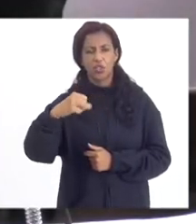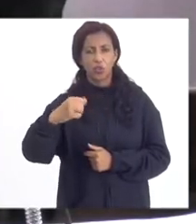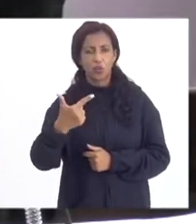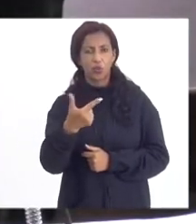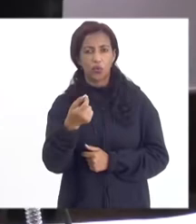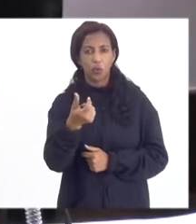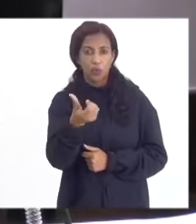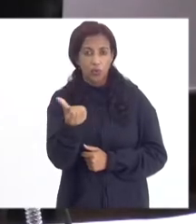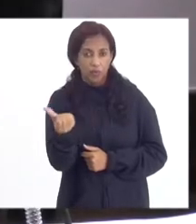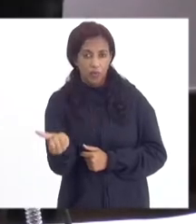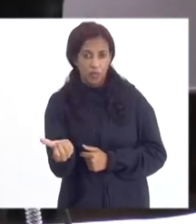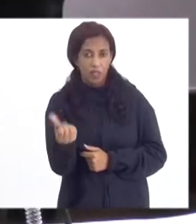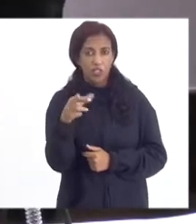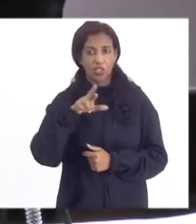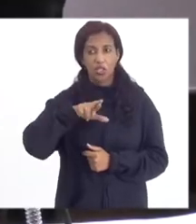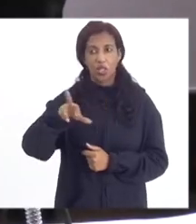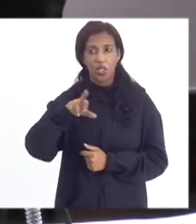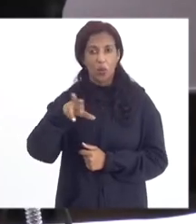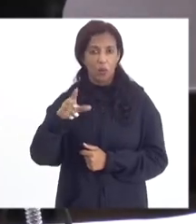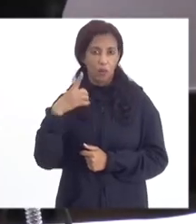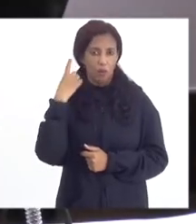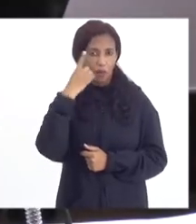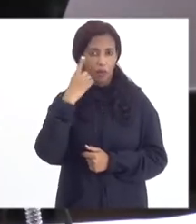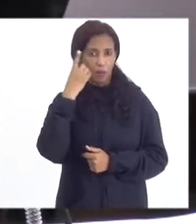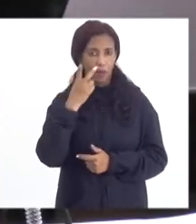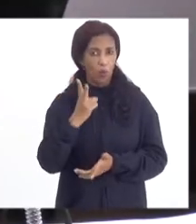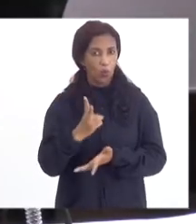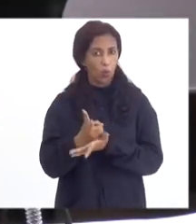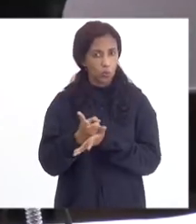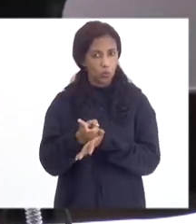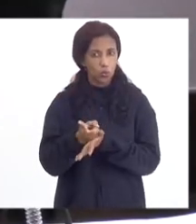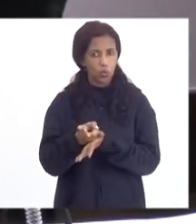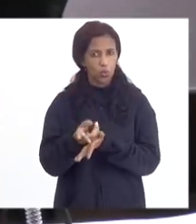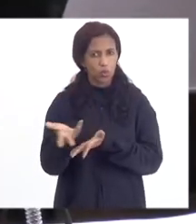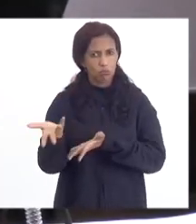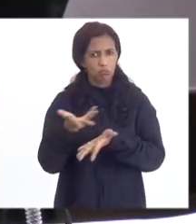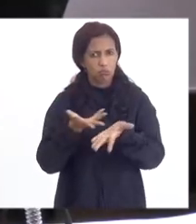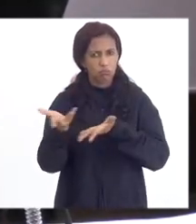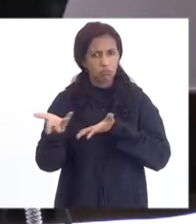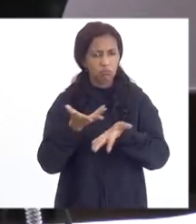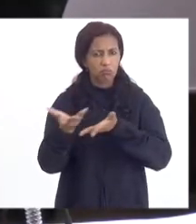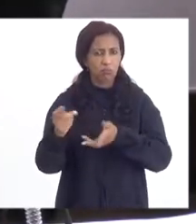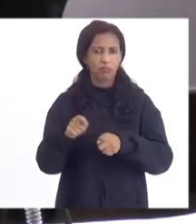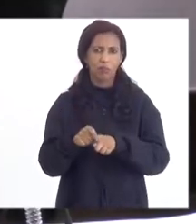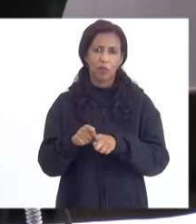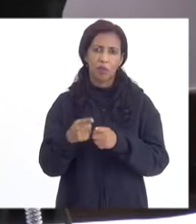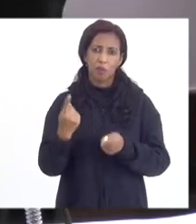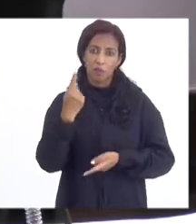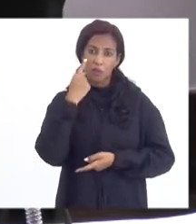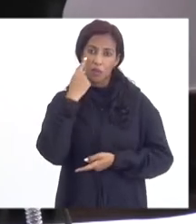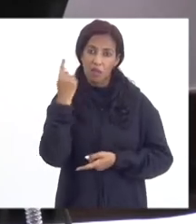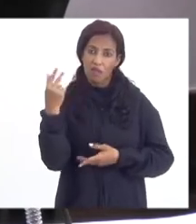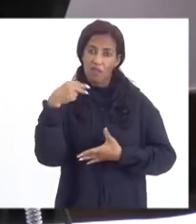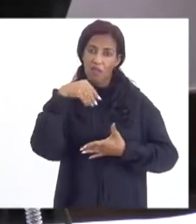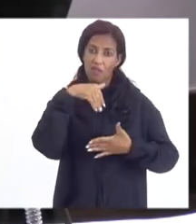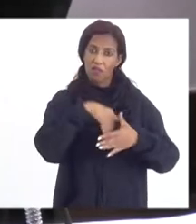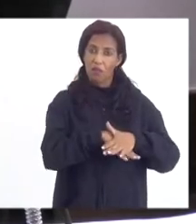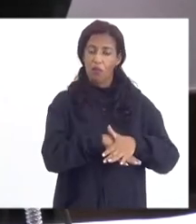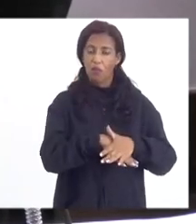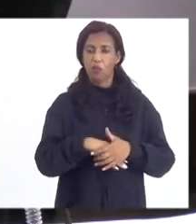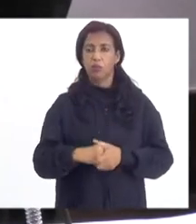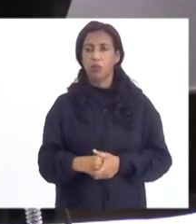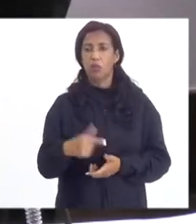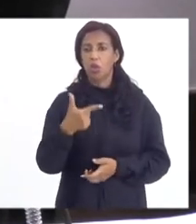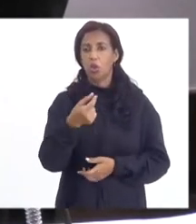do Nivaldo Mulim, que não é mais deputado, ainda está tramitando também, né? Porque pode ser que já tenha ido ao arquivo. Ela